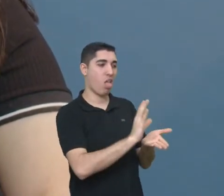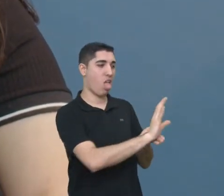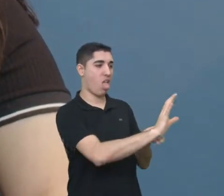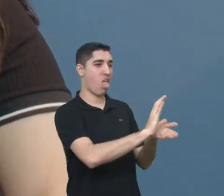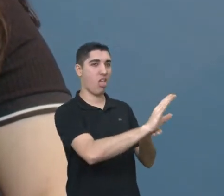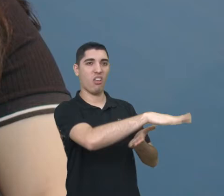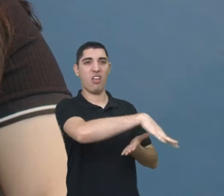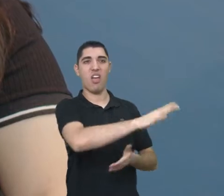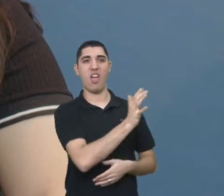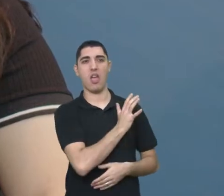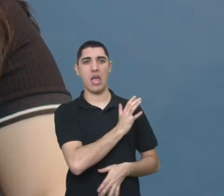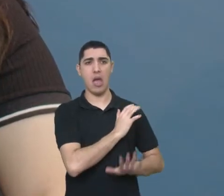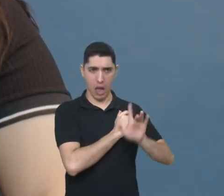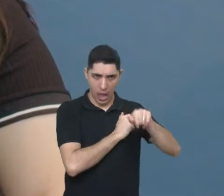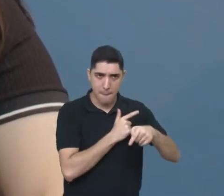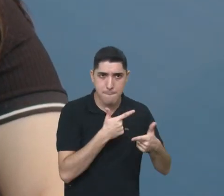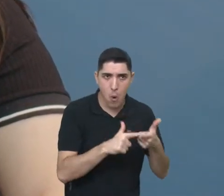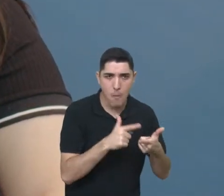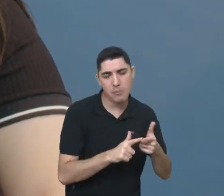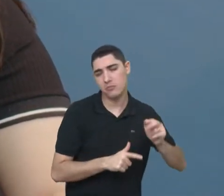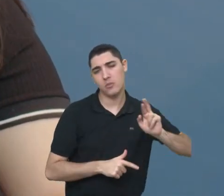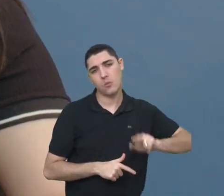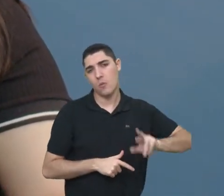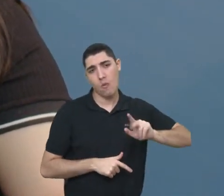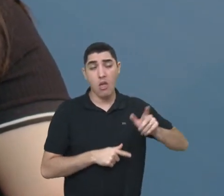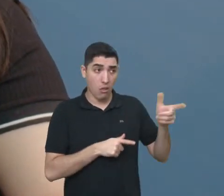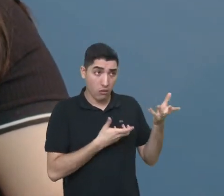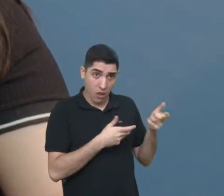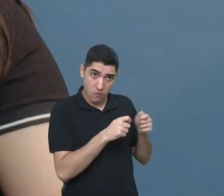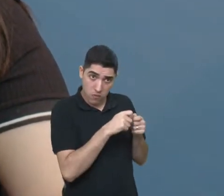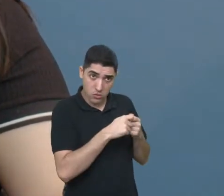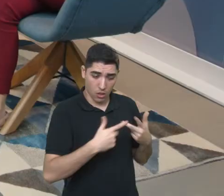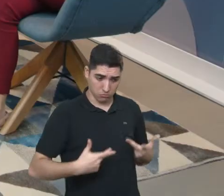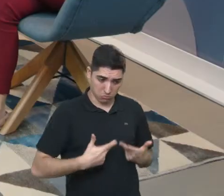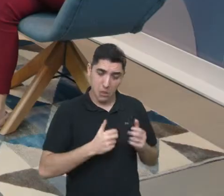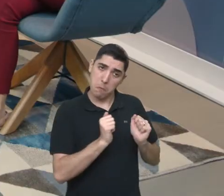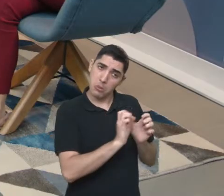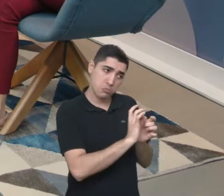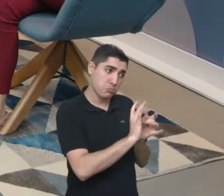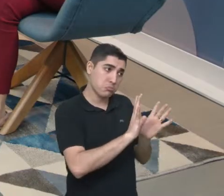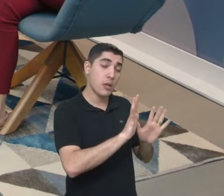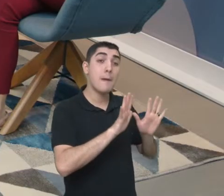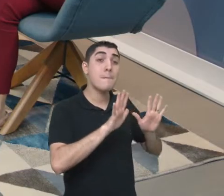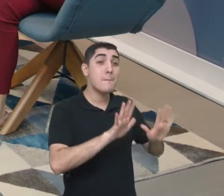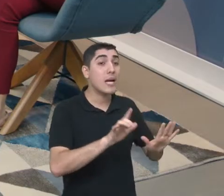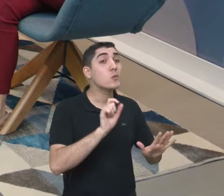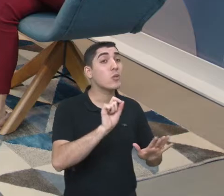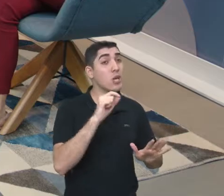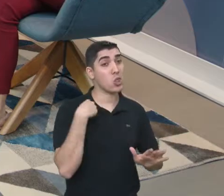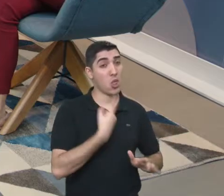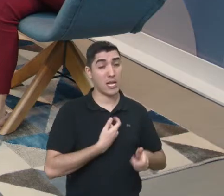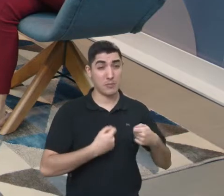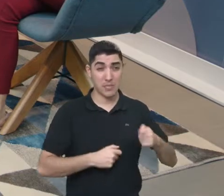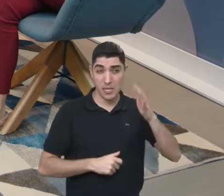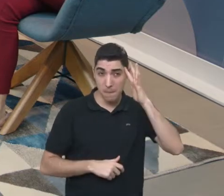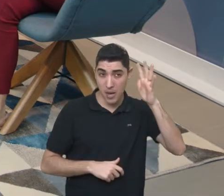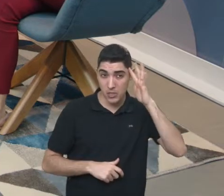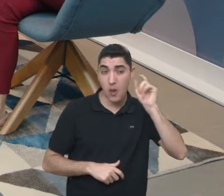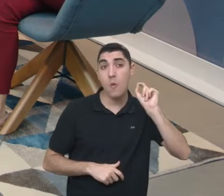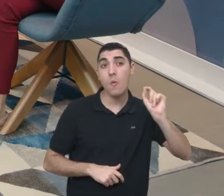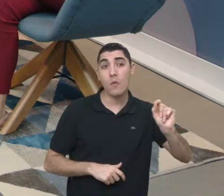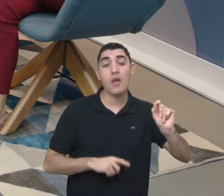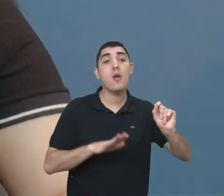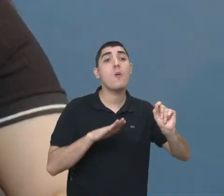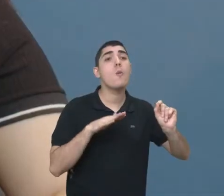não que seja um problema, né, as mulheres ou qualquer pessoa querer fazer cirurgia plástica, mas a gente precisa parar para pensar